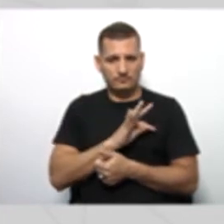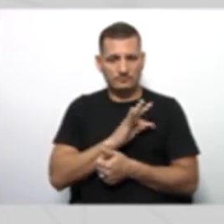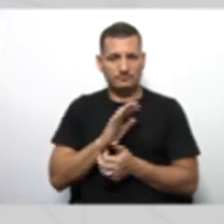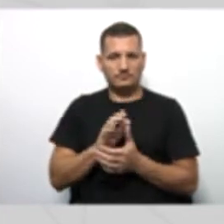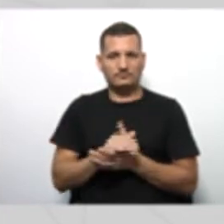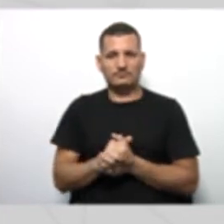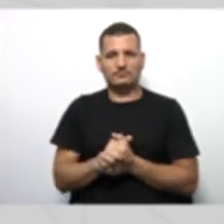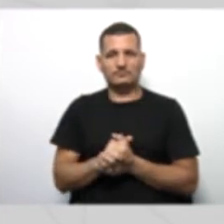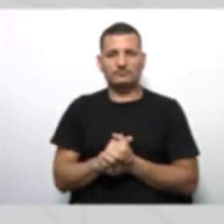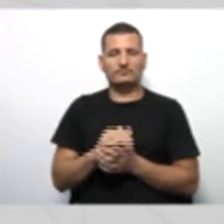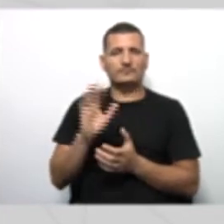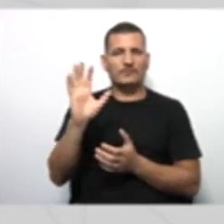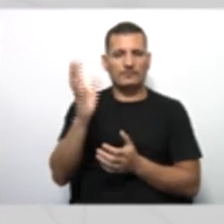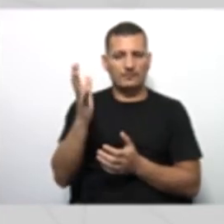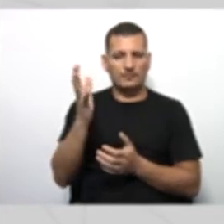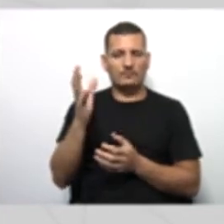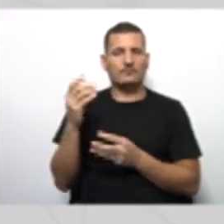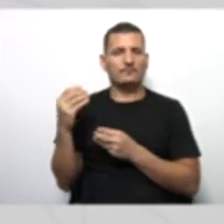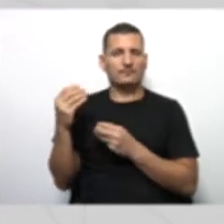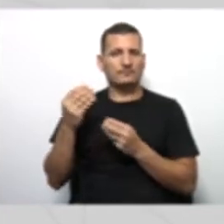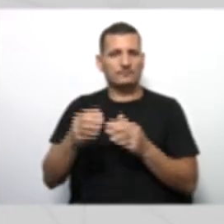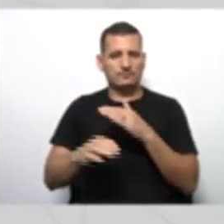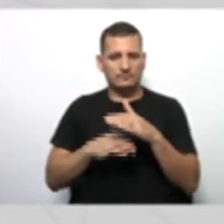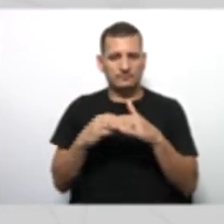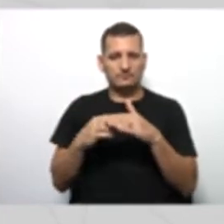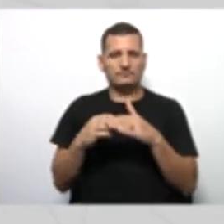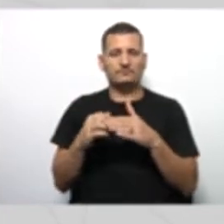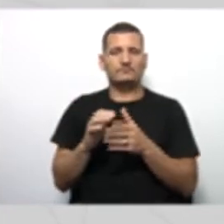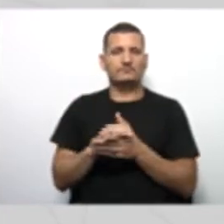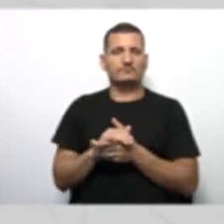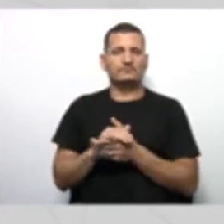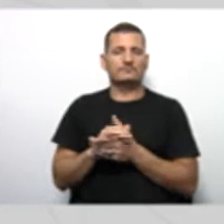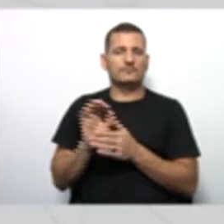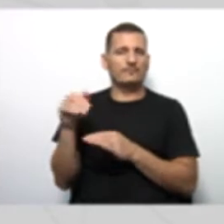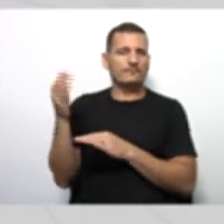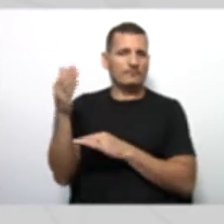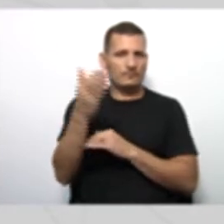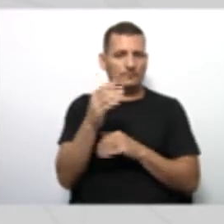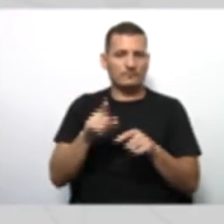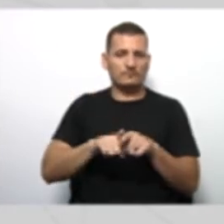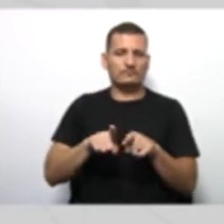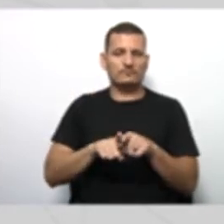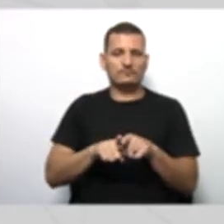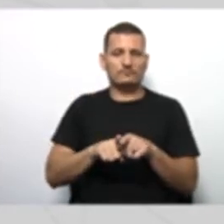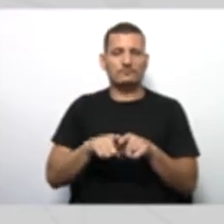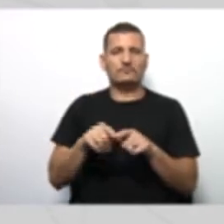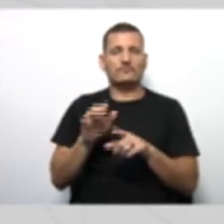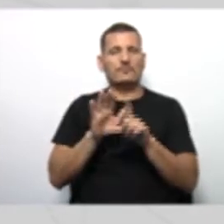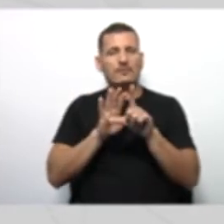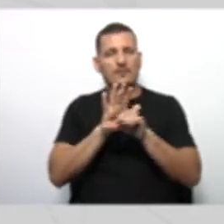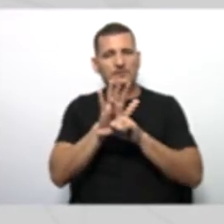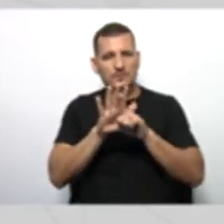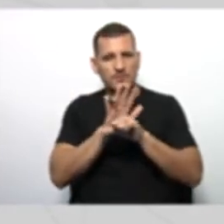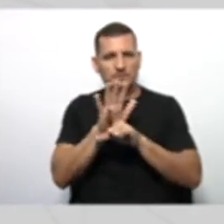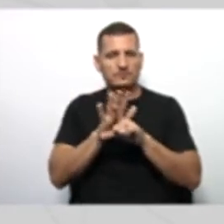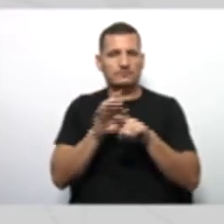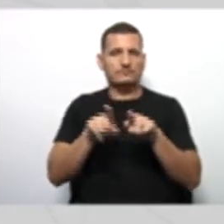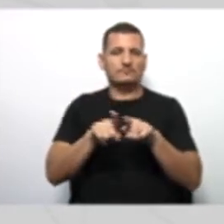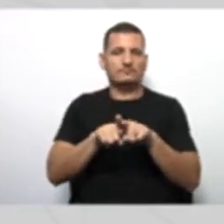o tipo de cada um deles, né? Organizacional pode ser o gerenciamento, controle, a comunicação dentro da minha organização,